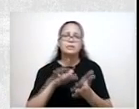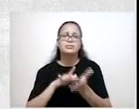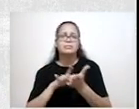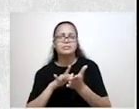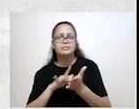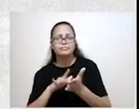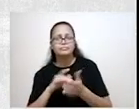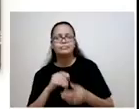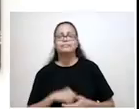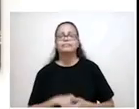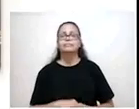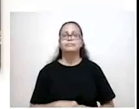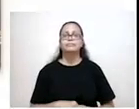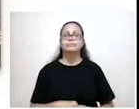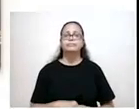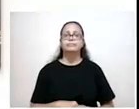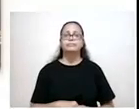Hitler.